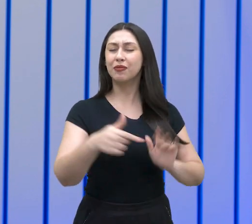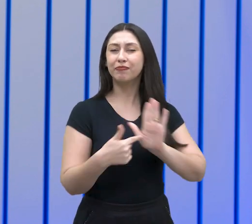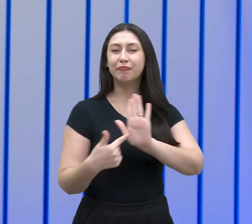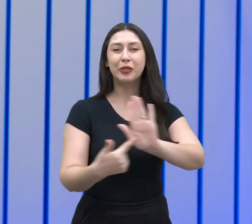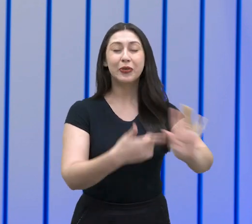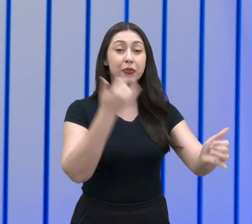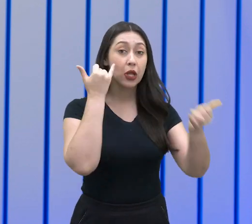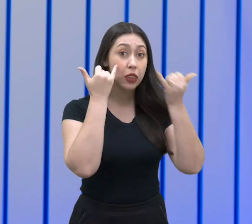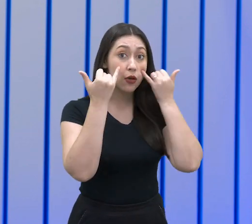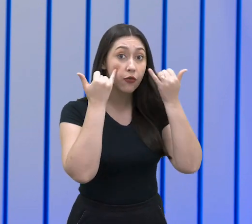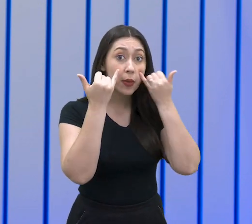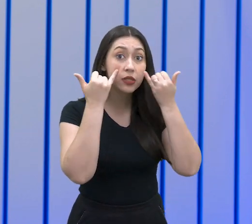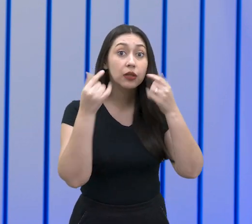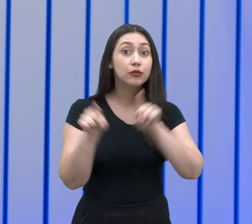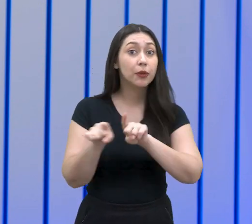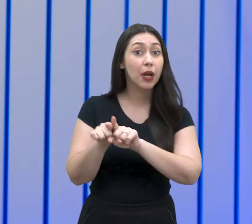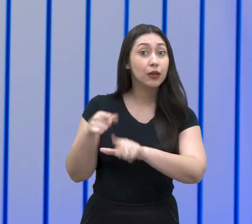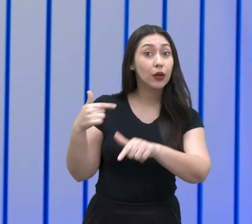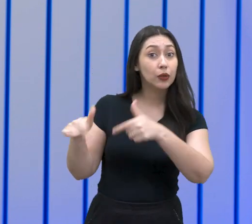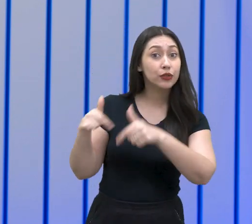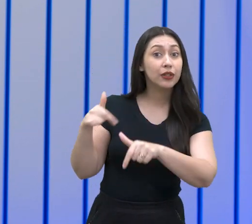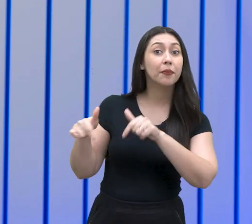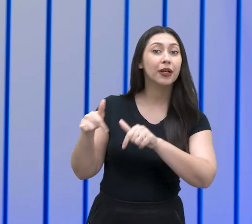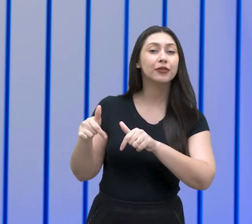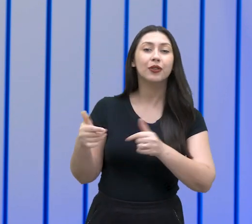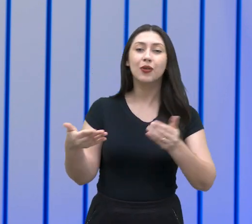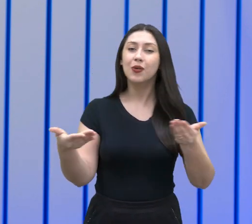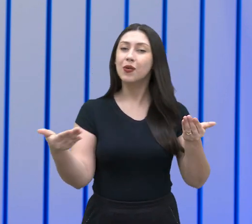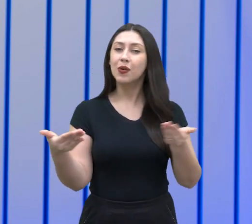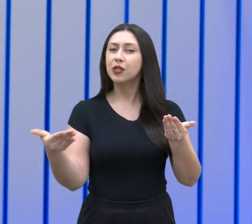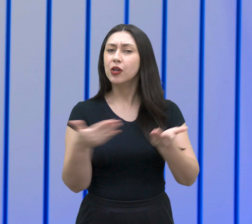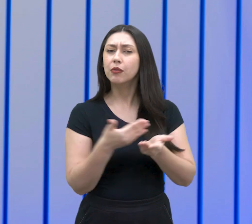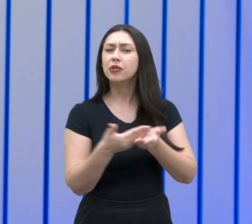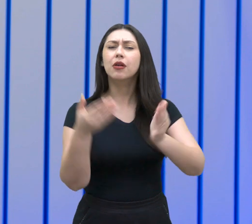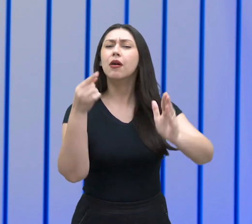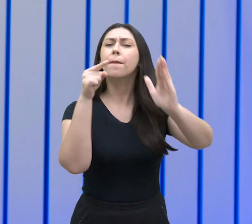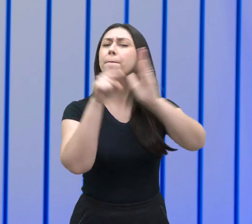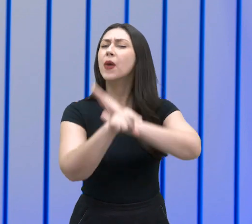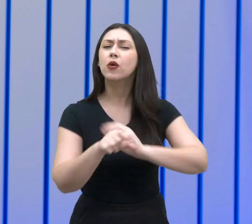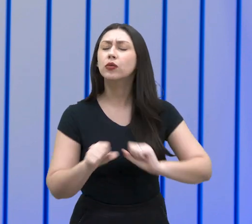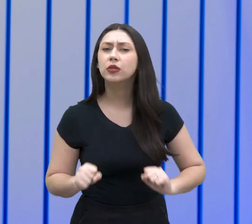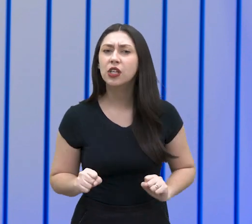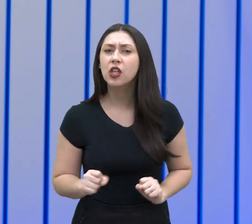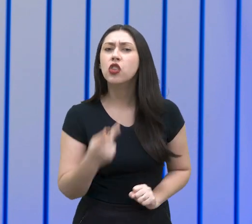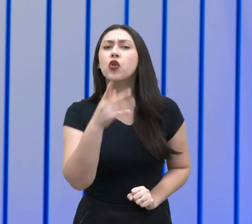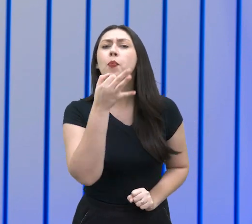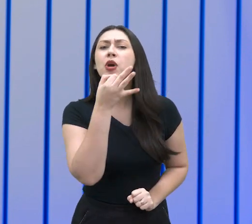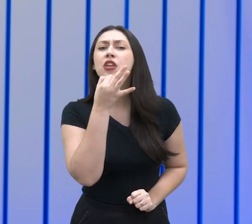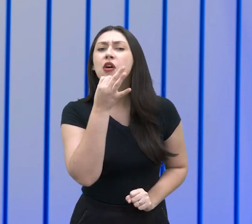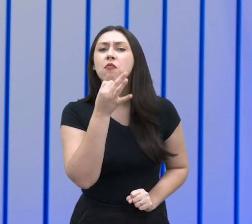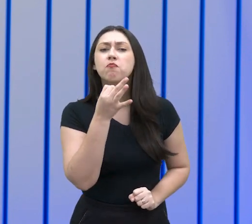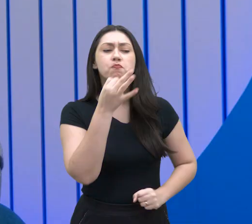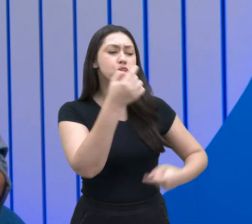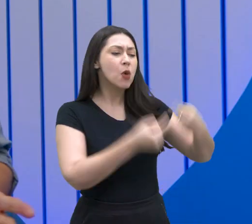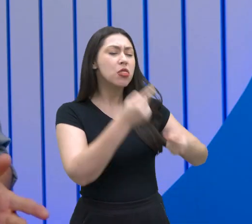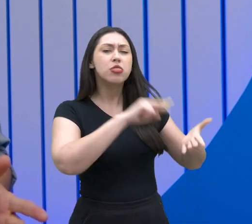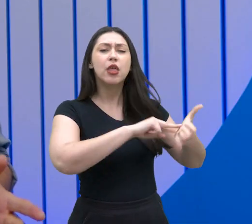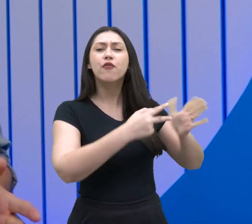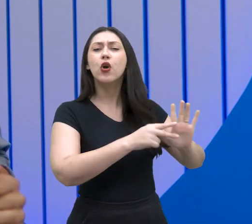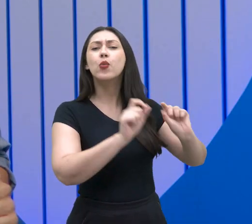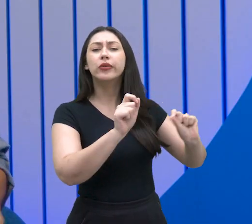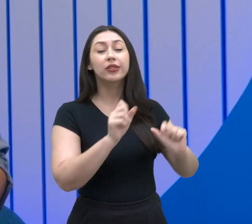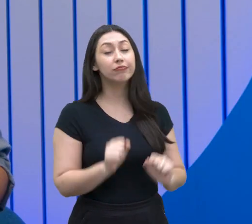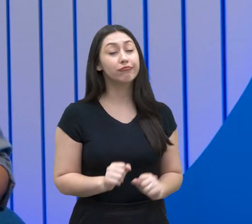aqui informação e prestação de serviço. E hoje nós começamos com uma pergunta: o que é política para você? Pois é,